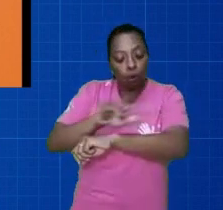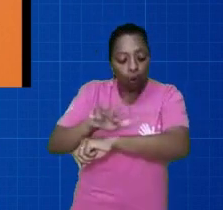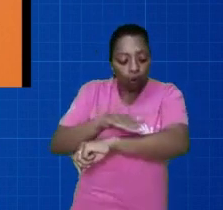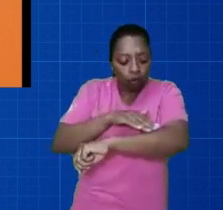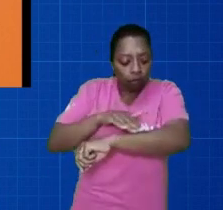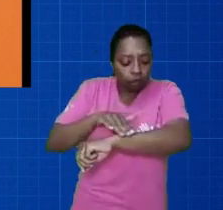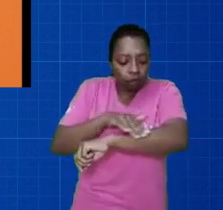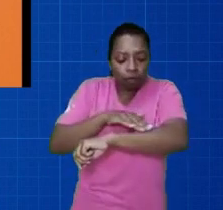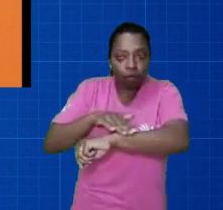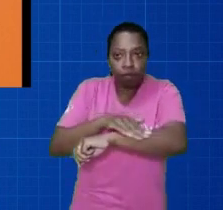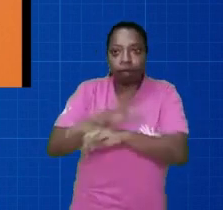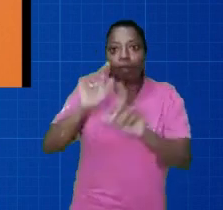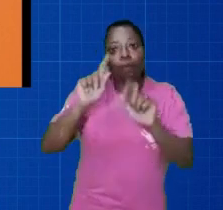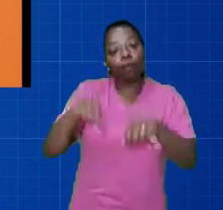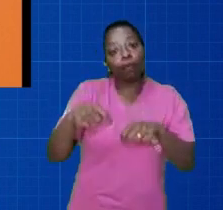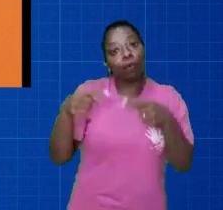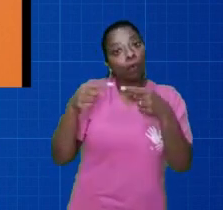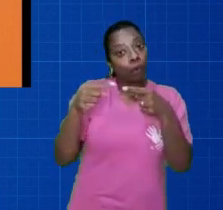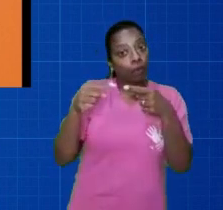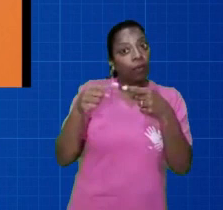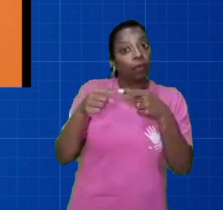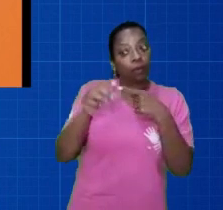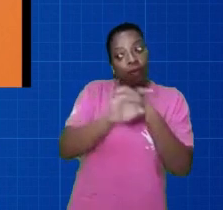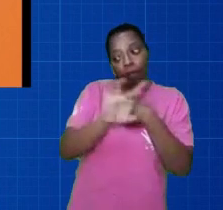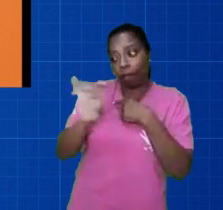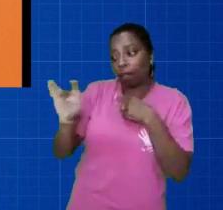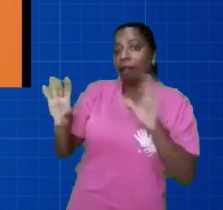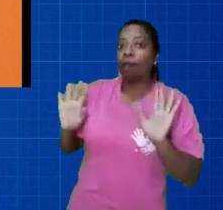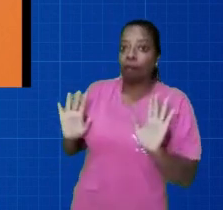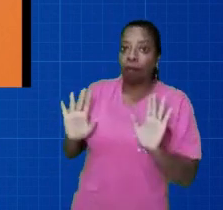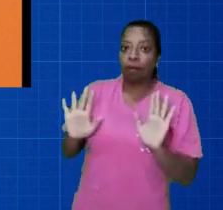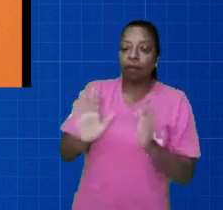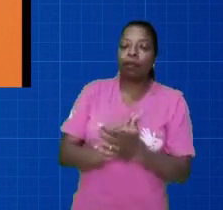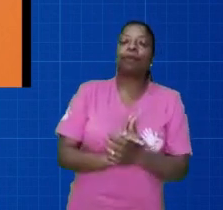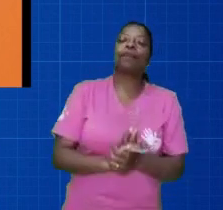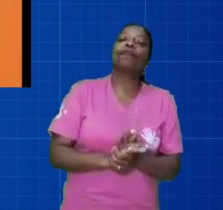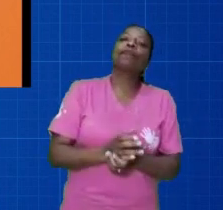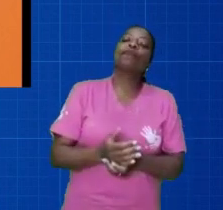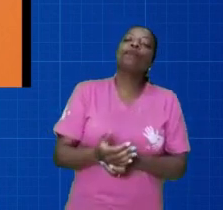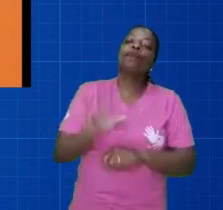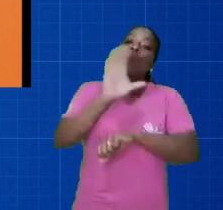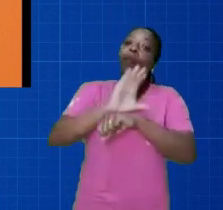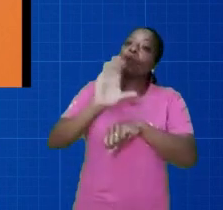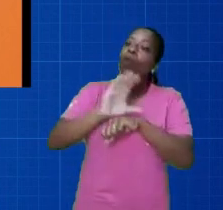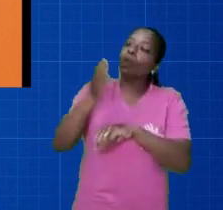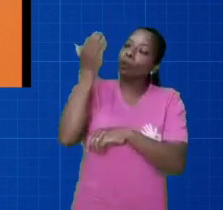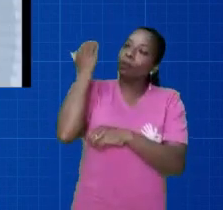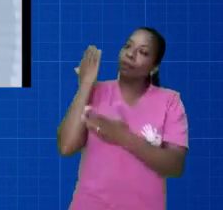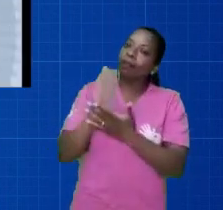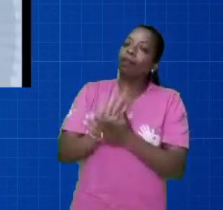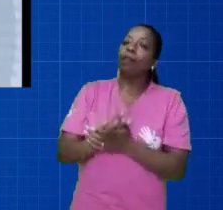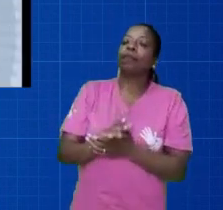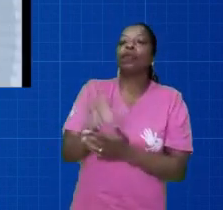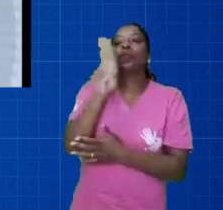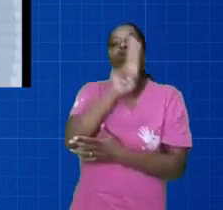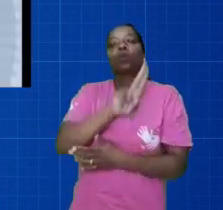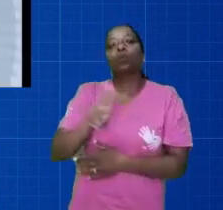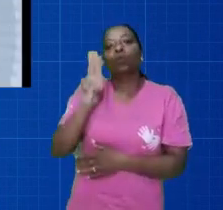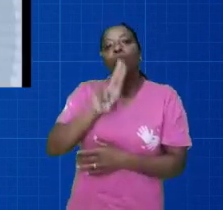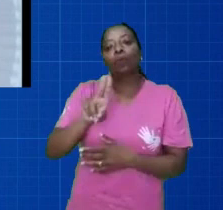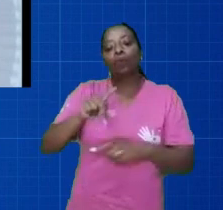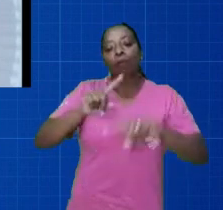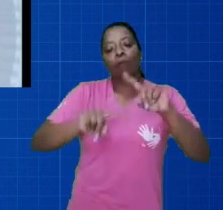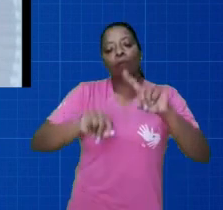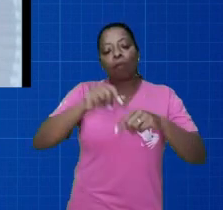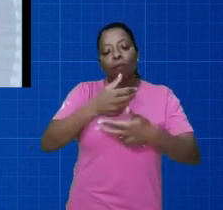cor pode ser parecida com a cor da pele de cada um. Nesse curso, nós usamos